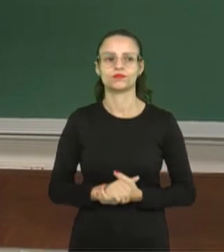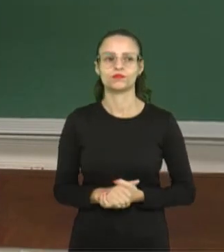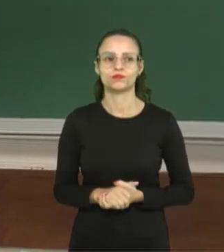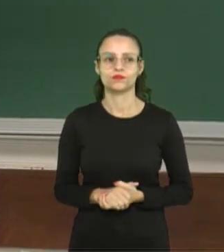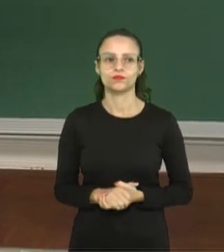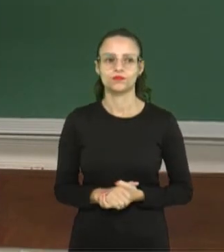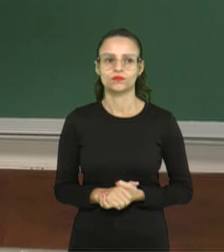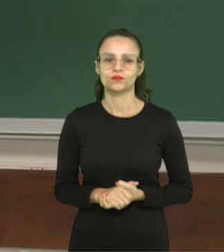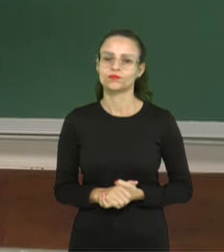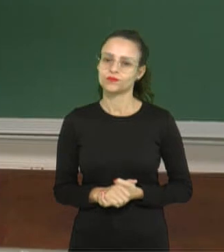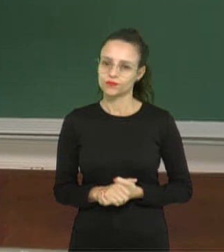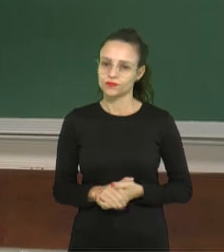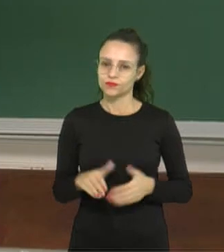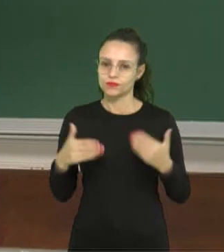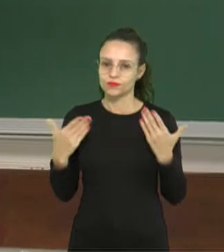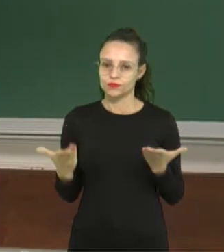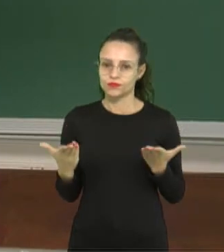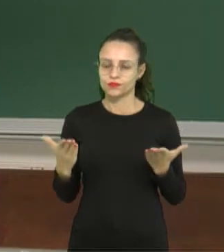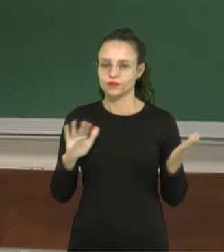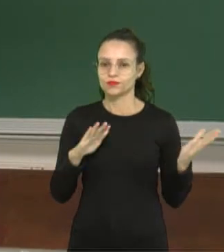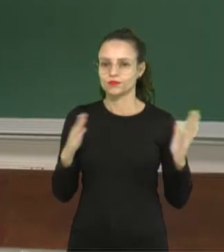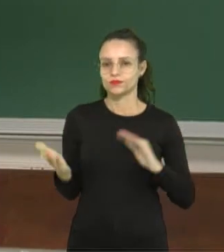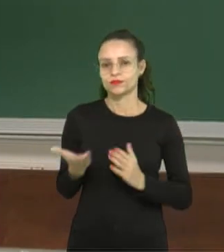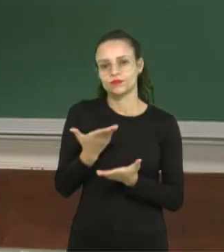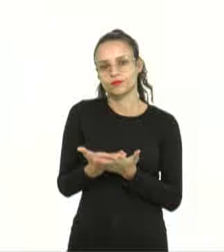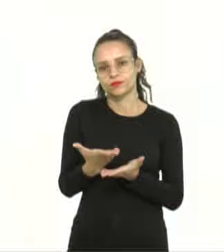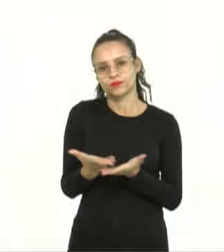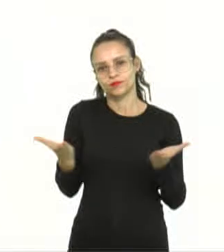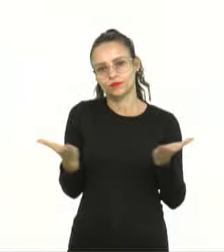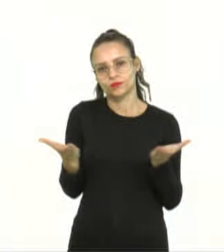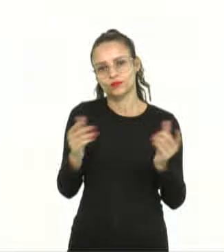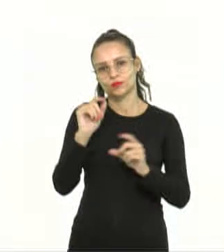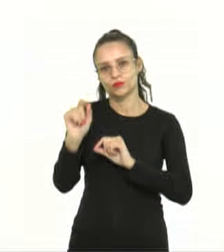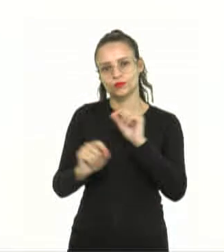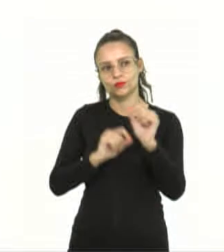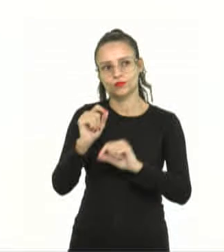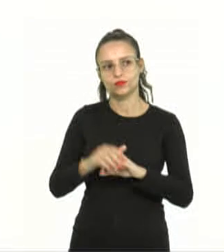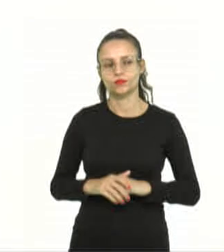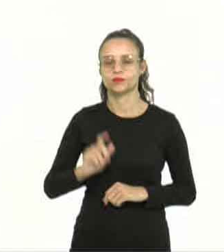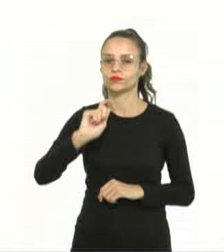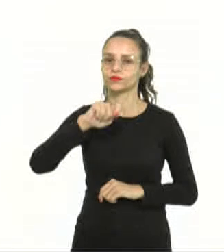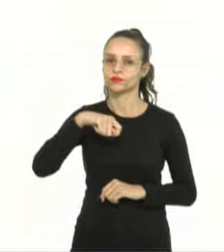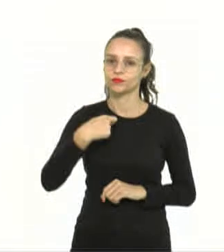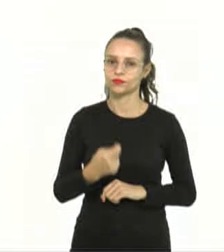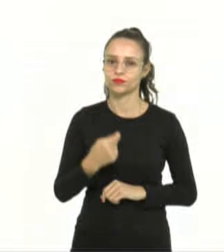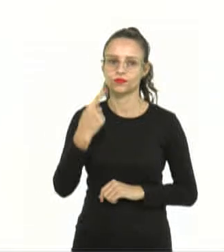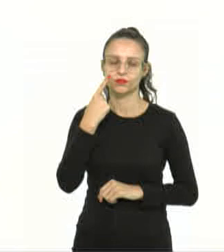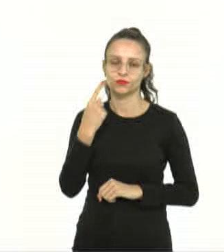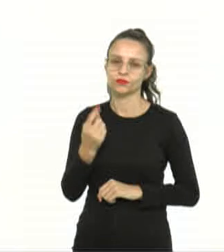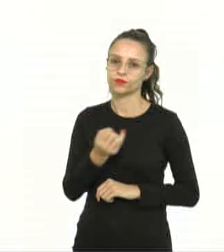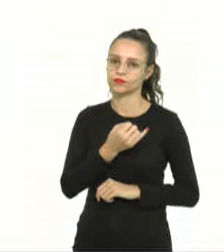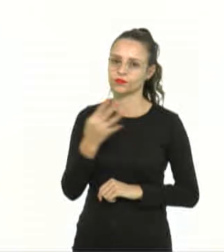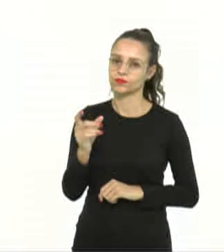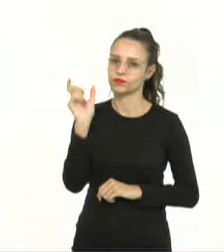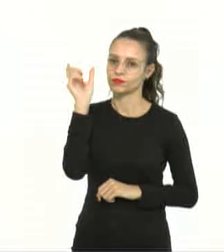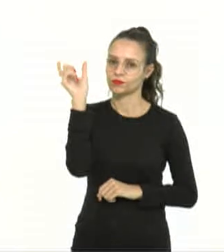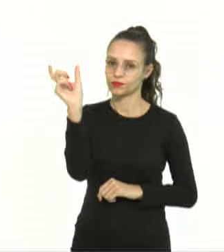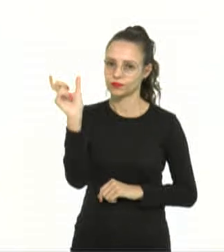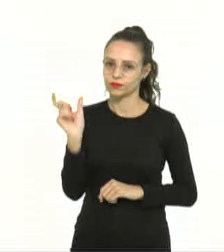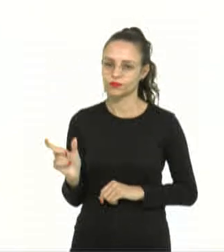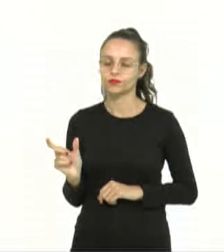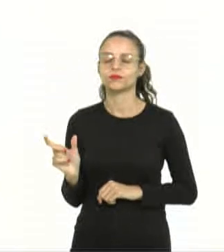bien? Então, o que hemos estudado hoje? Vimos sobre Navidad, algumas palavras,